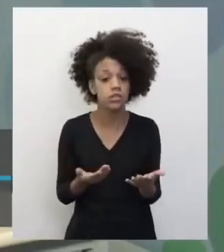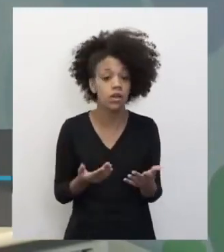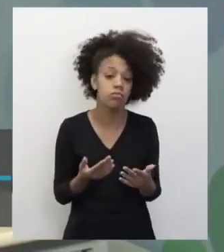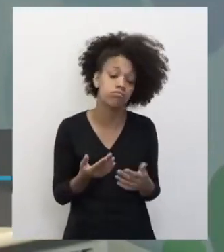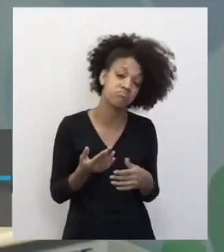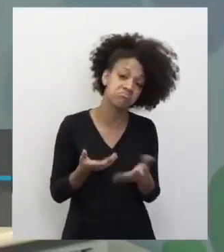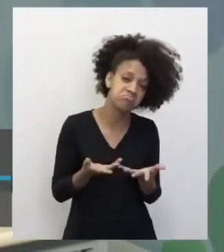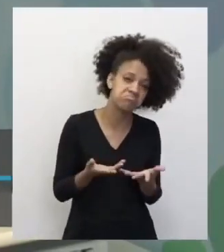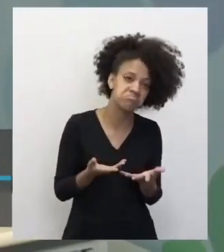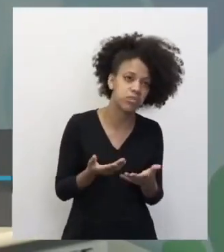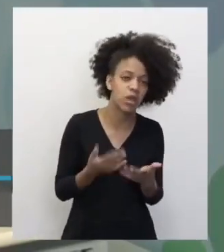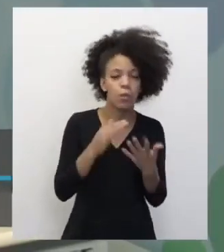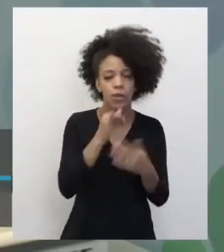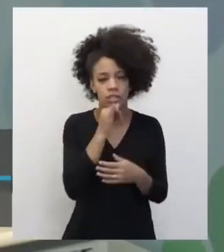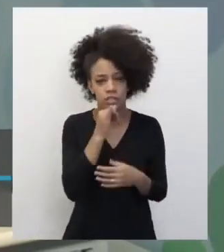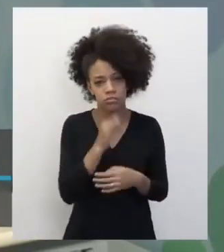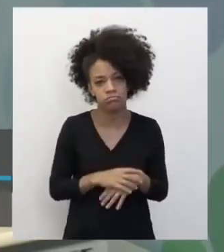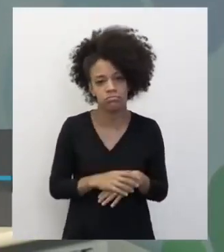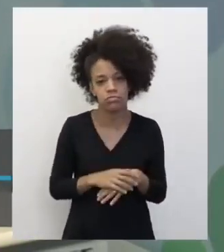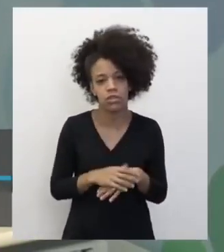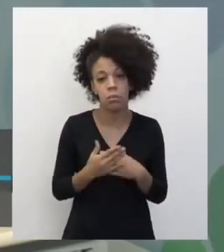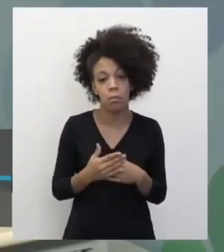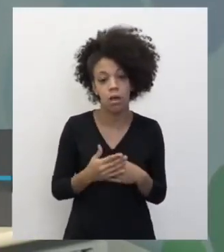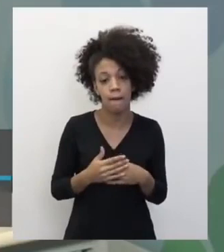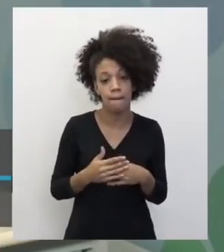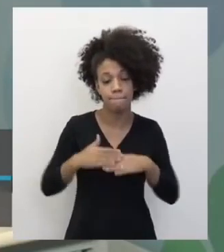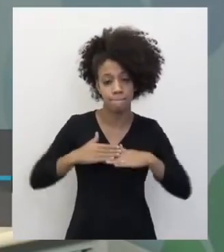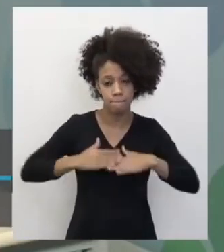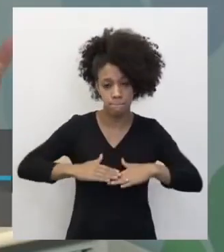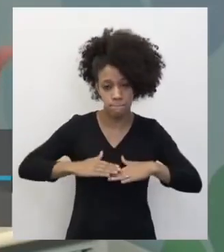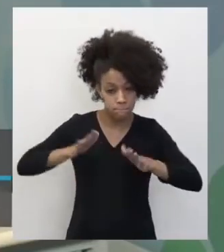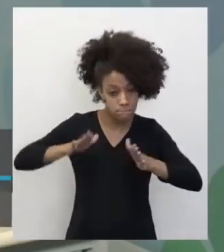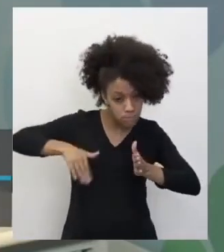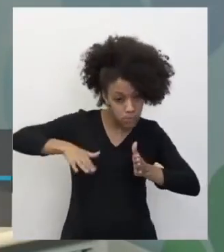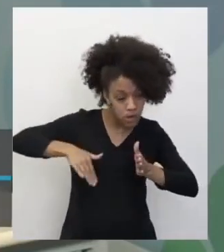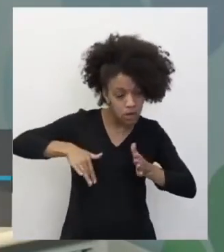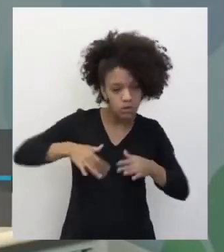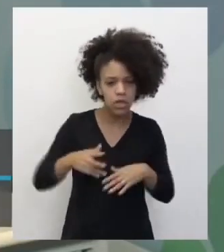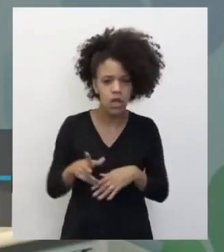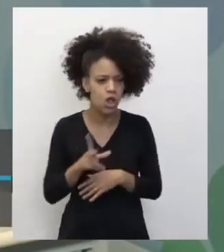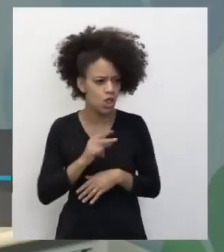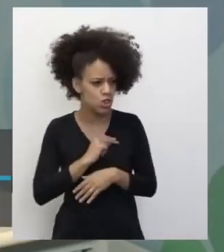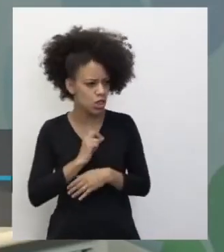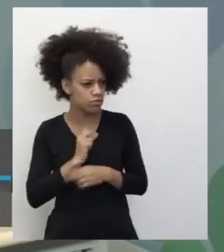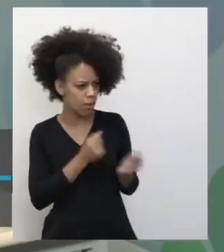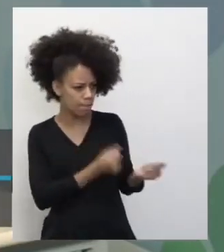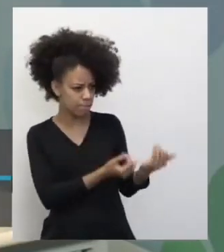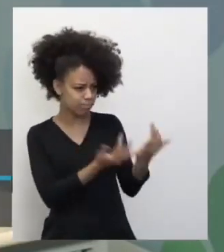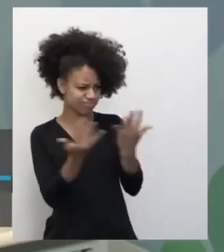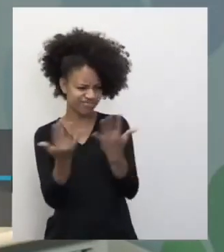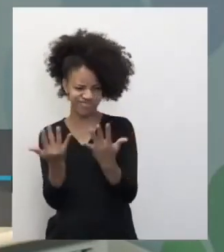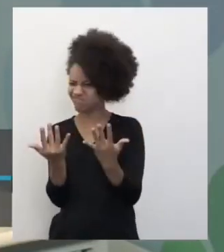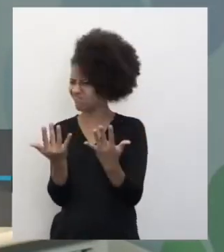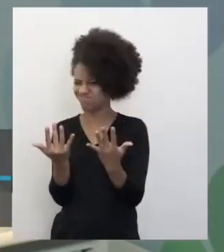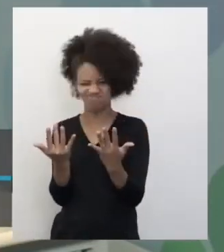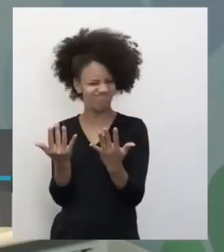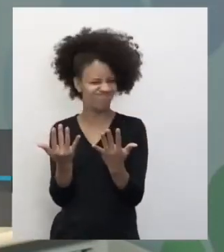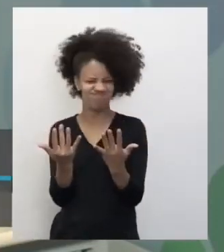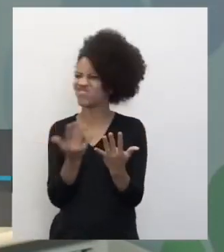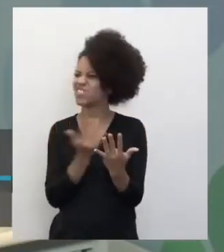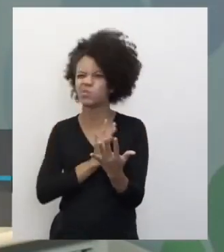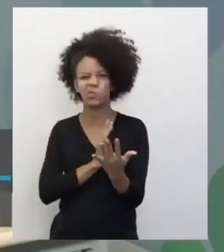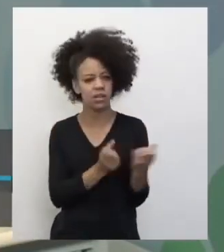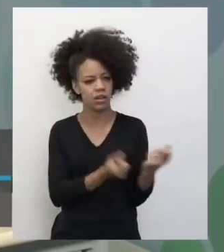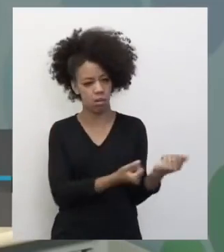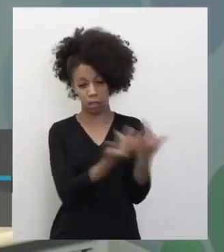você tá numa praia assim, você fala assim, nossa, essa multidão de gente, eu não queria que esse pessoal... E a gente faz isso